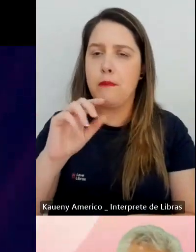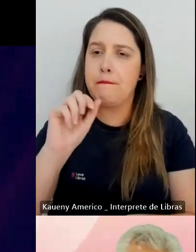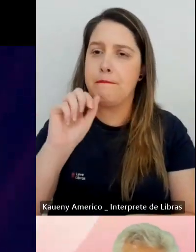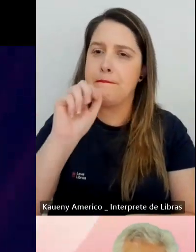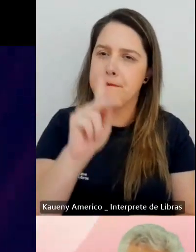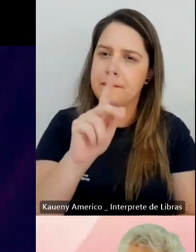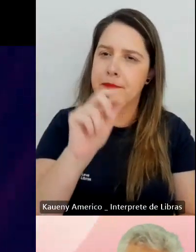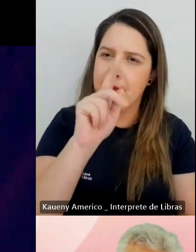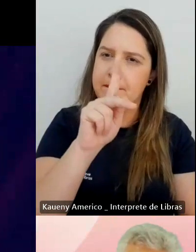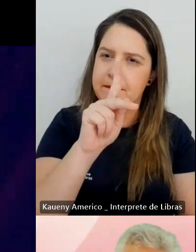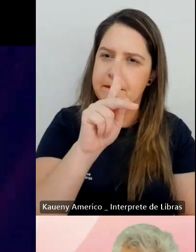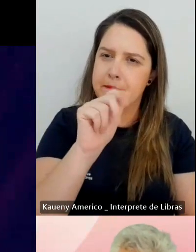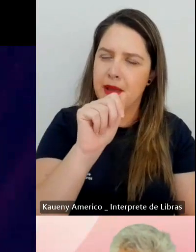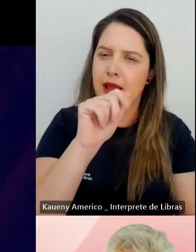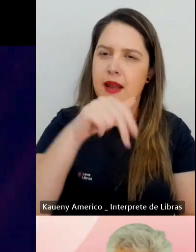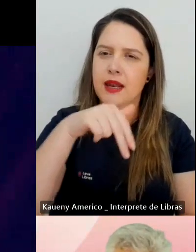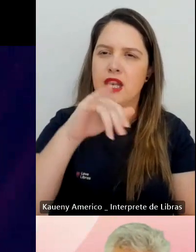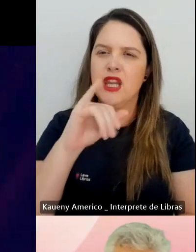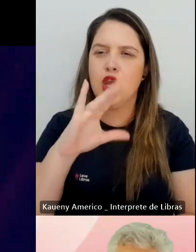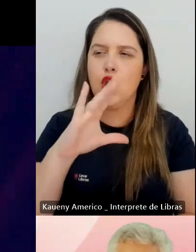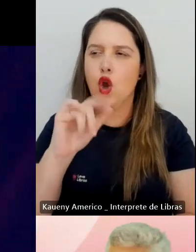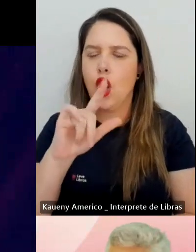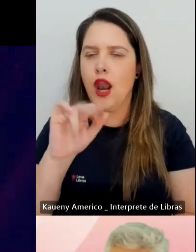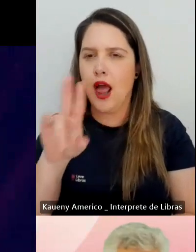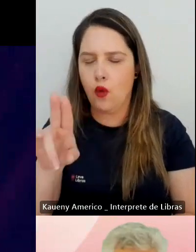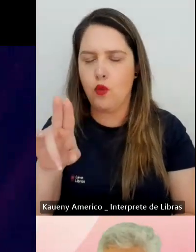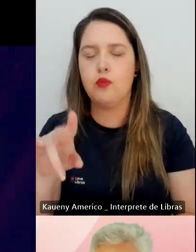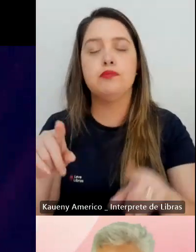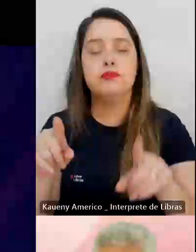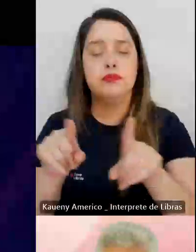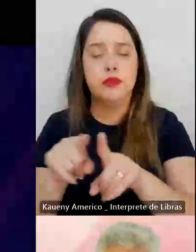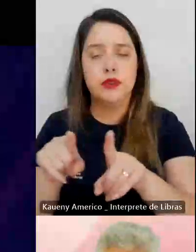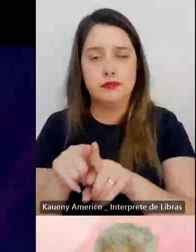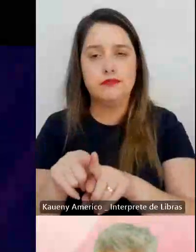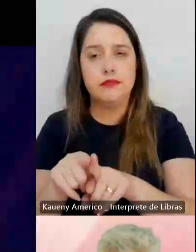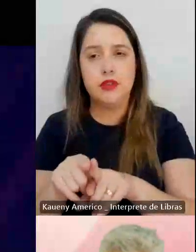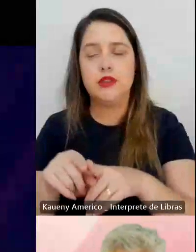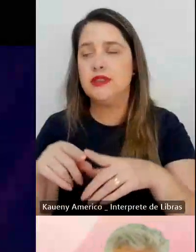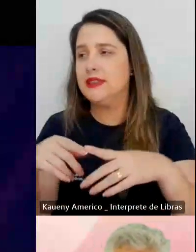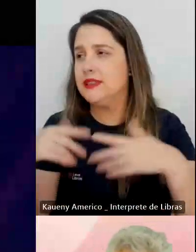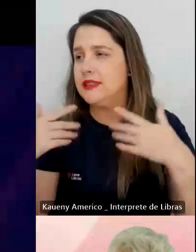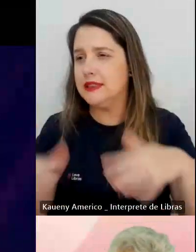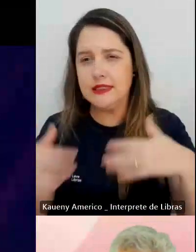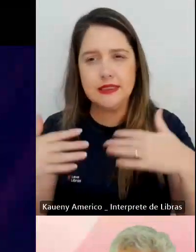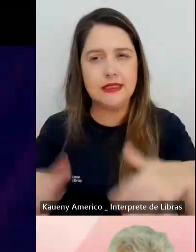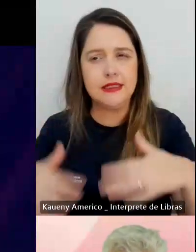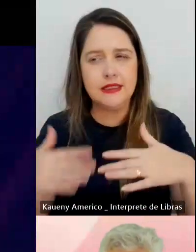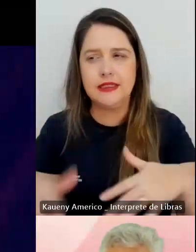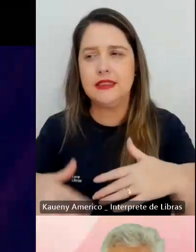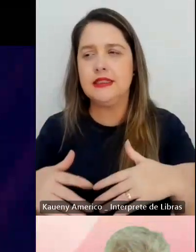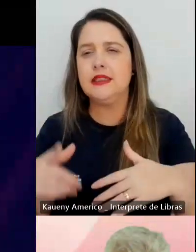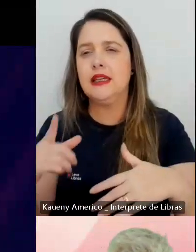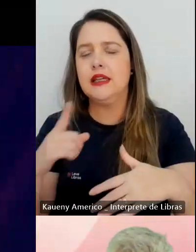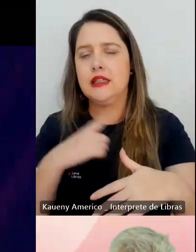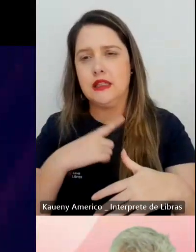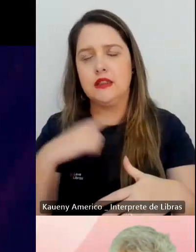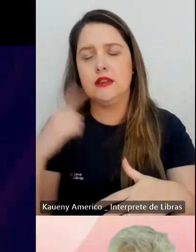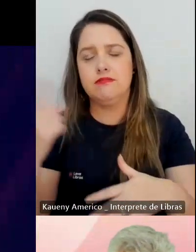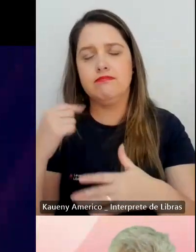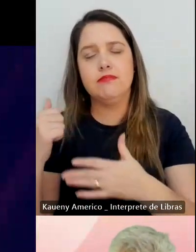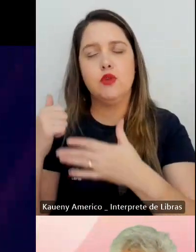que são complementares ao Papa Nicolau. Foi um tremendo advento que a gente trouxe um avanço e